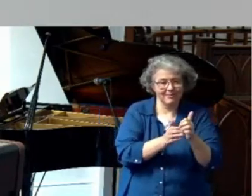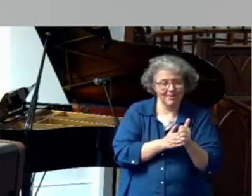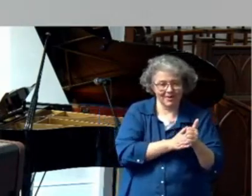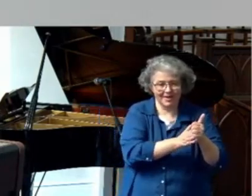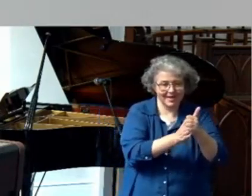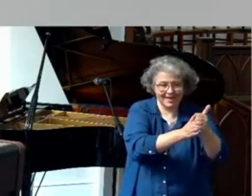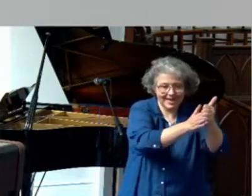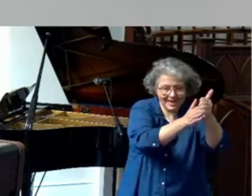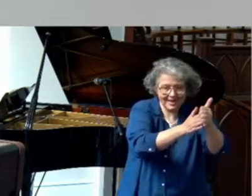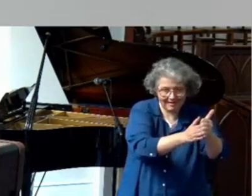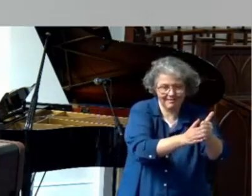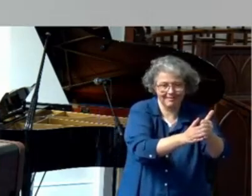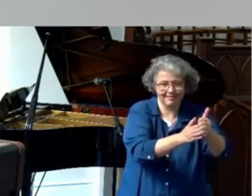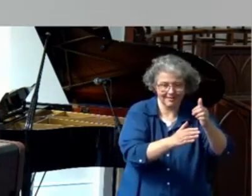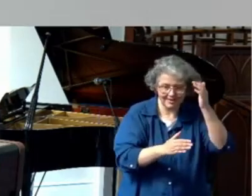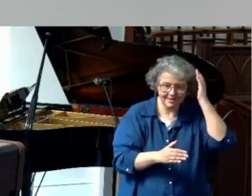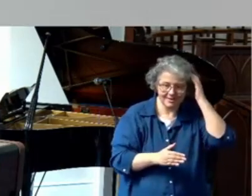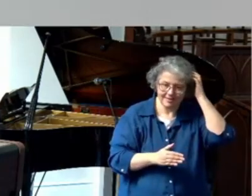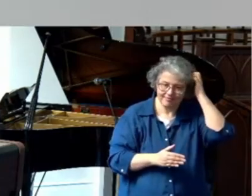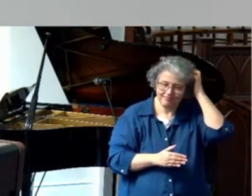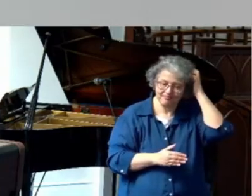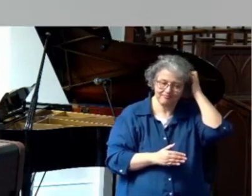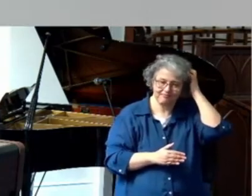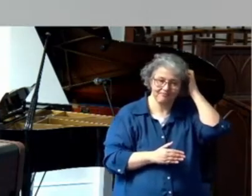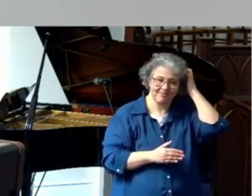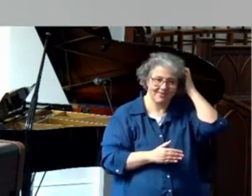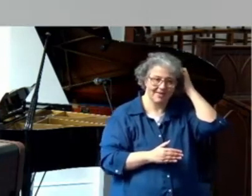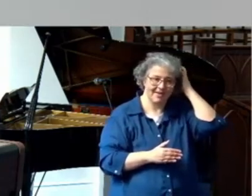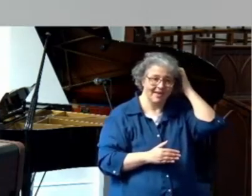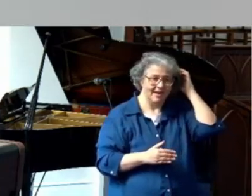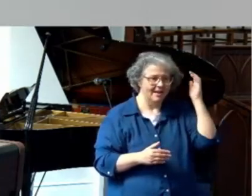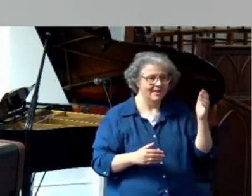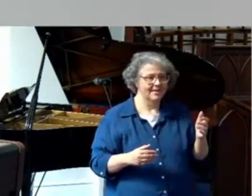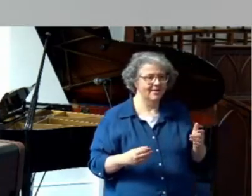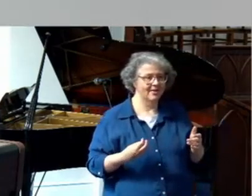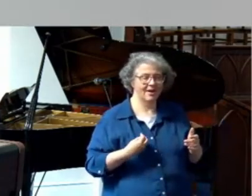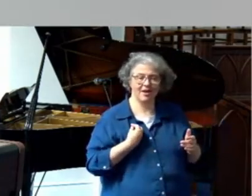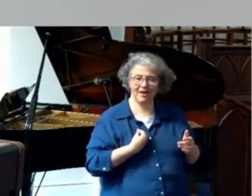que pode controlar a sua vida, mas perde tudo numa noite.